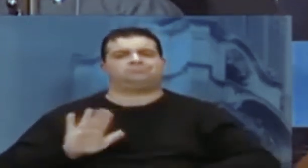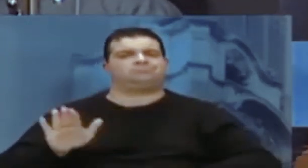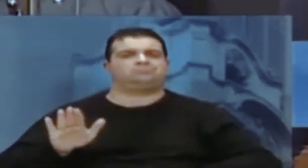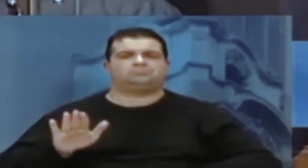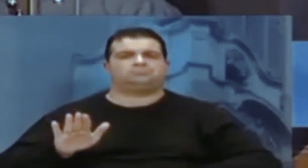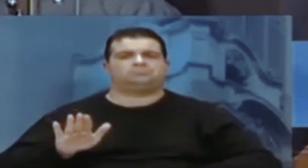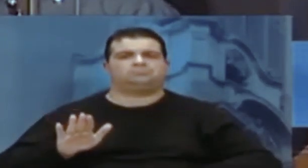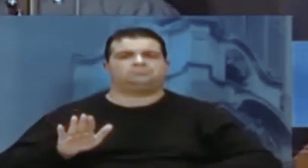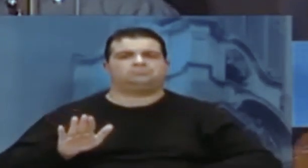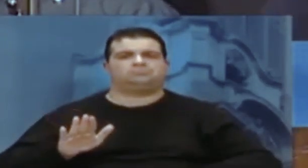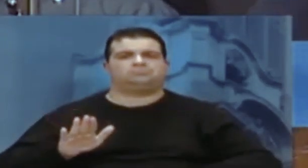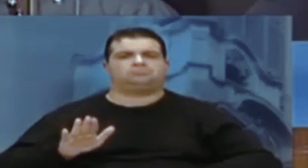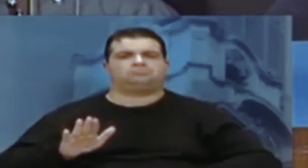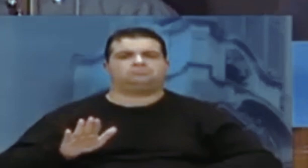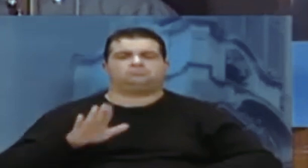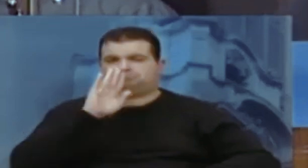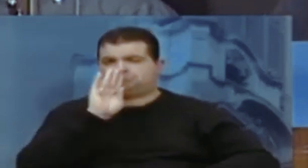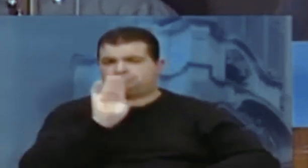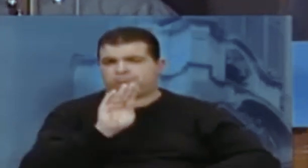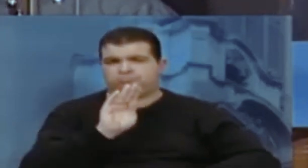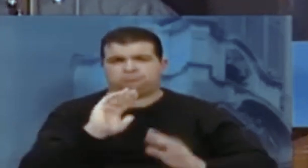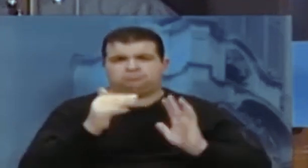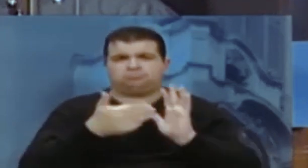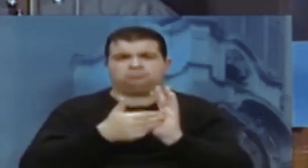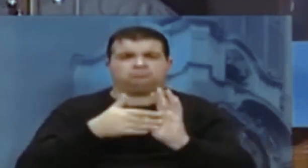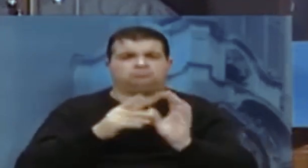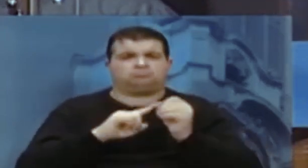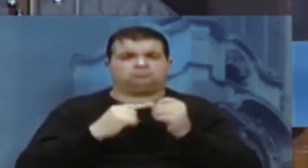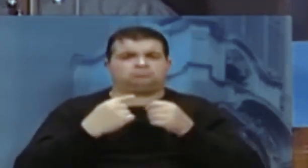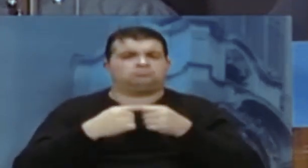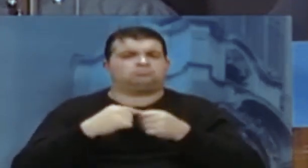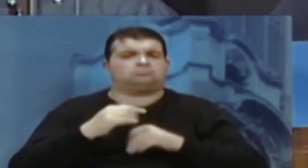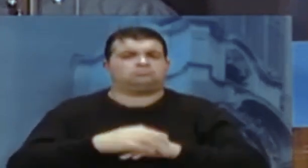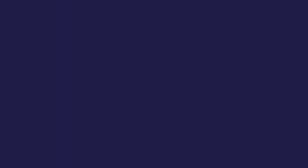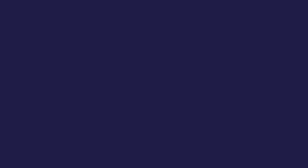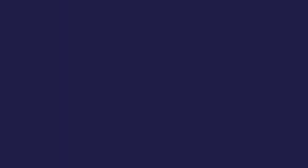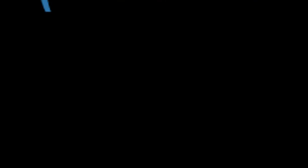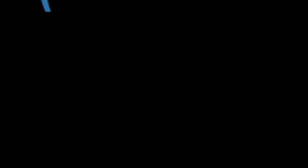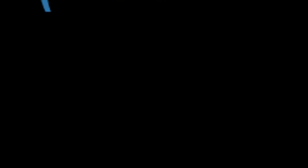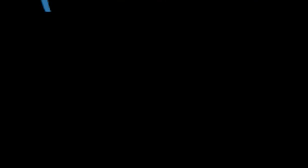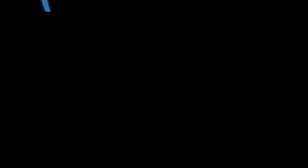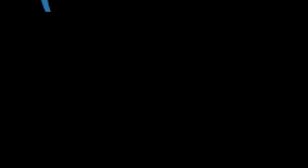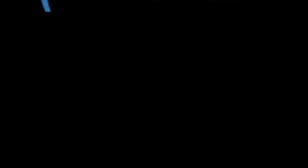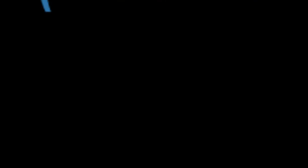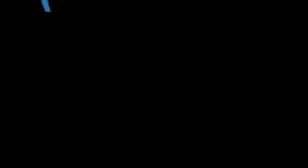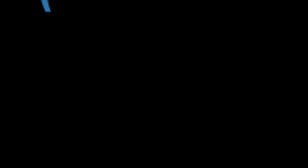Para em concluir, vereador. detrimento a toda a nossa cidade. Obrigada.